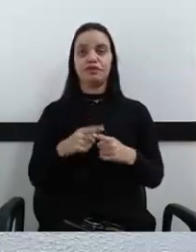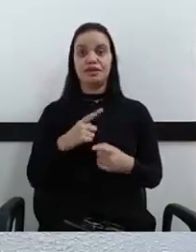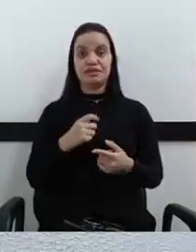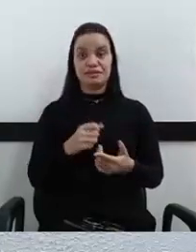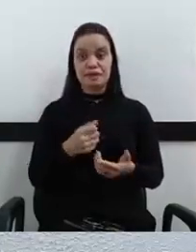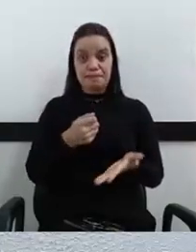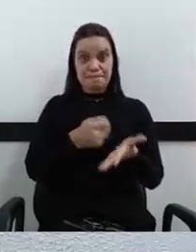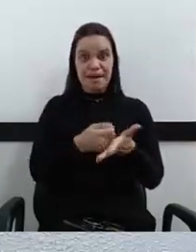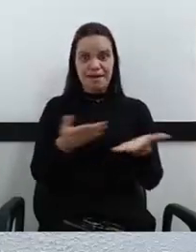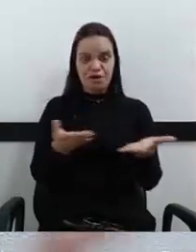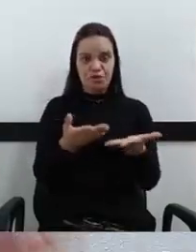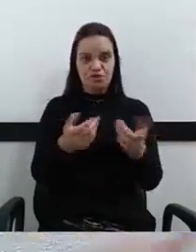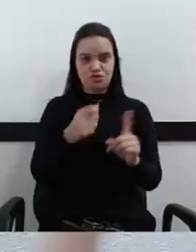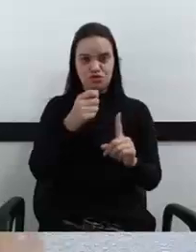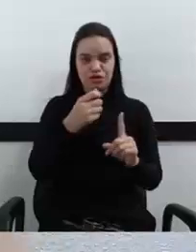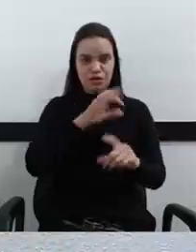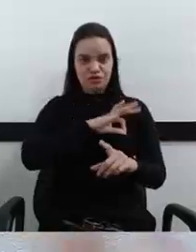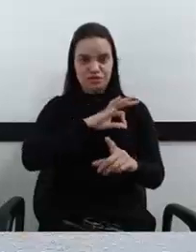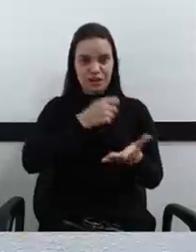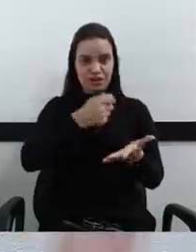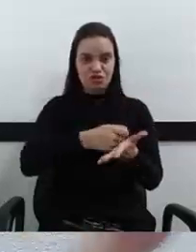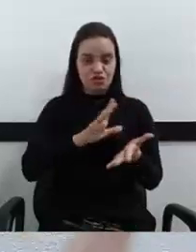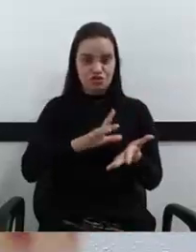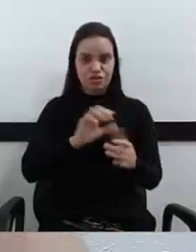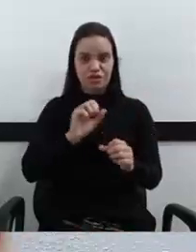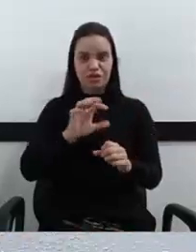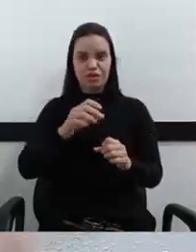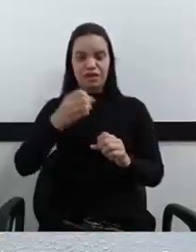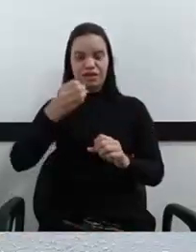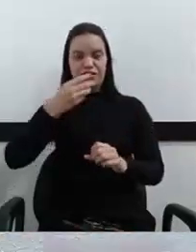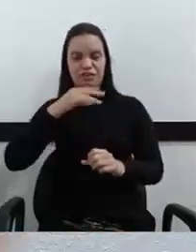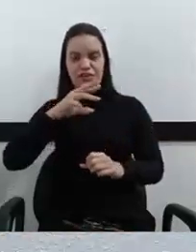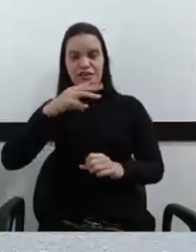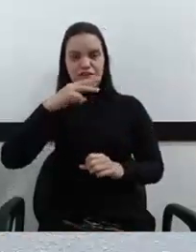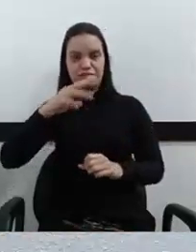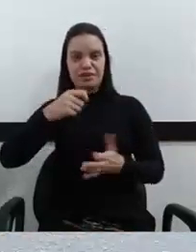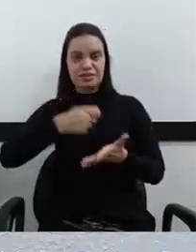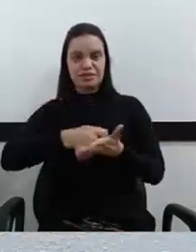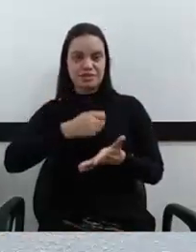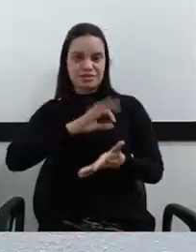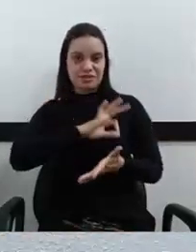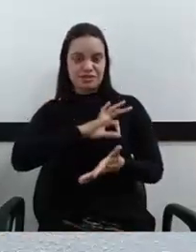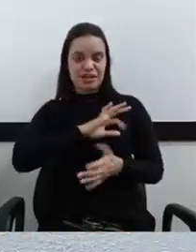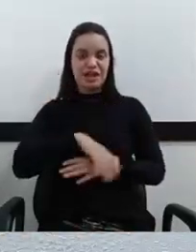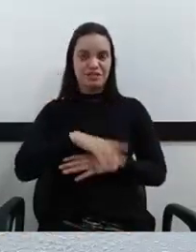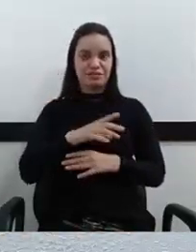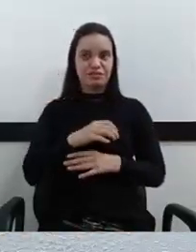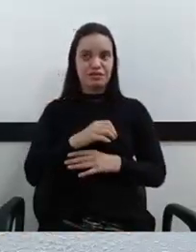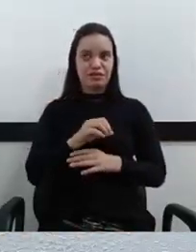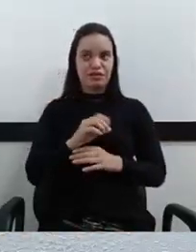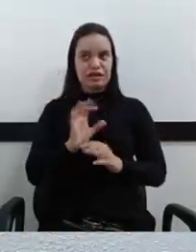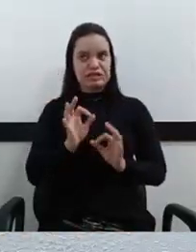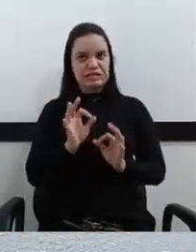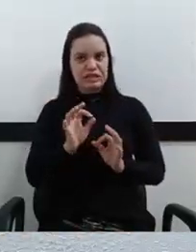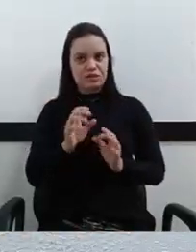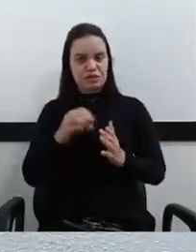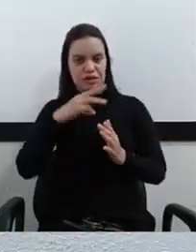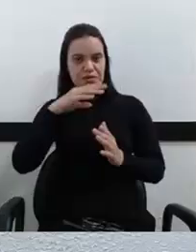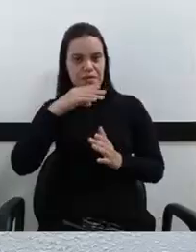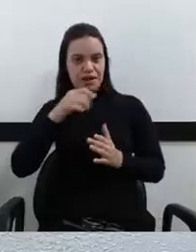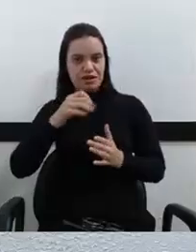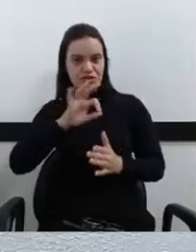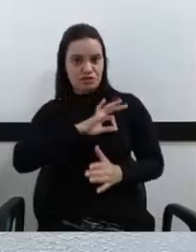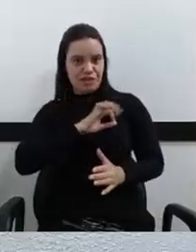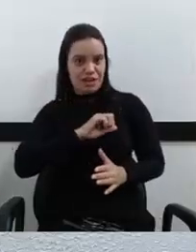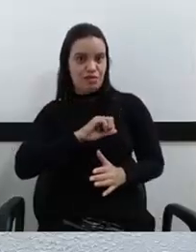pagar hoje, com o salário de hoje ou o salário de março, provavelmente as pessoas vão estar ganhando mais em março. Eu quero deixar claro